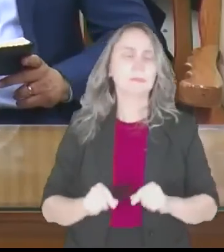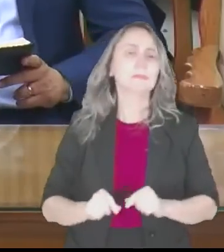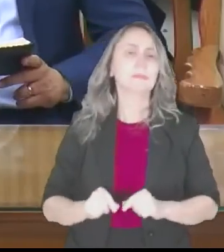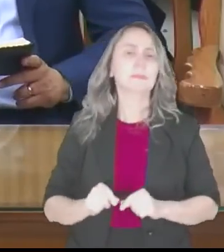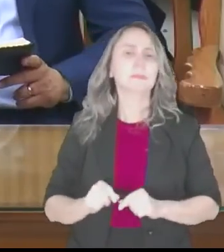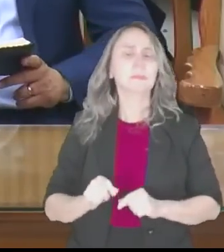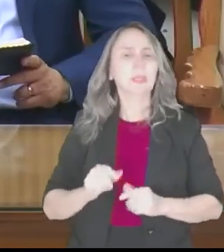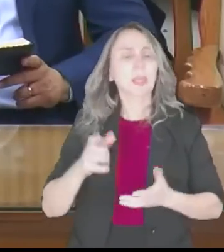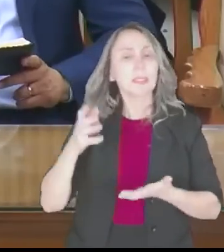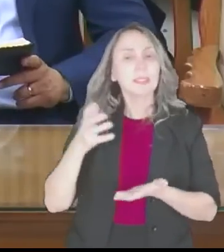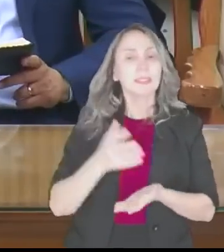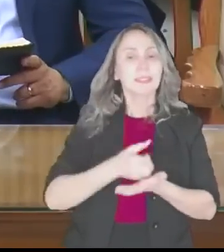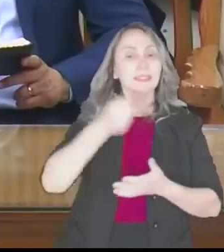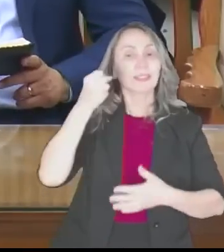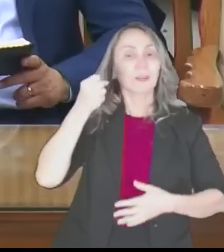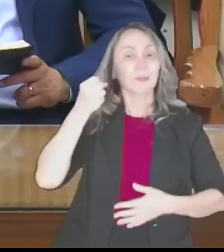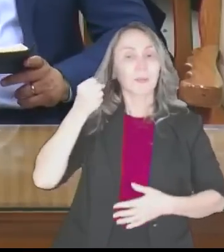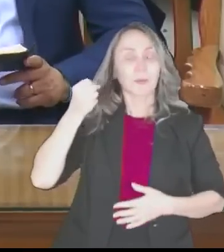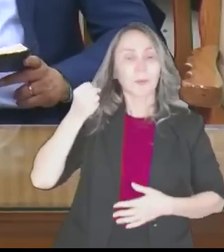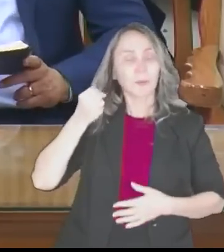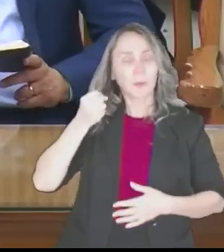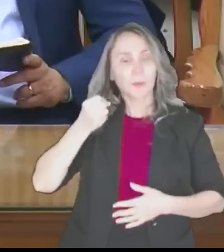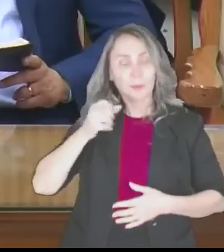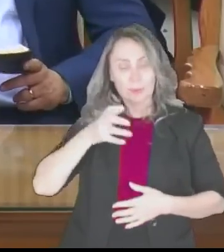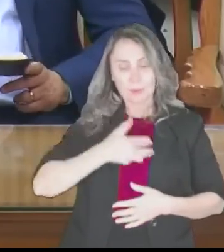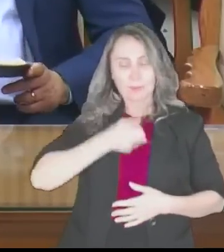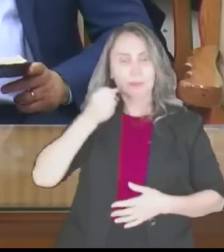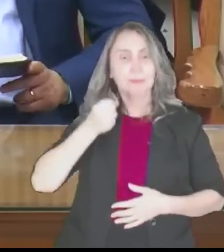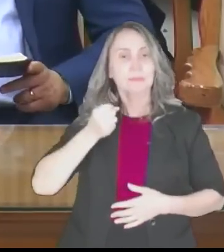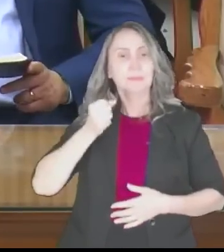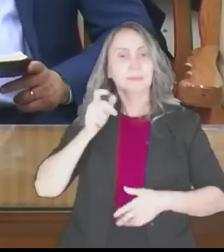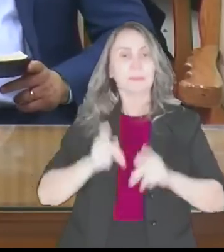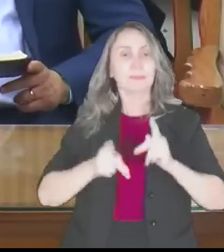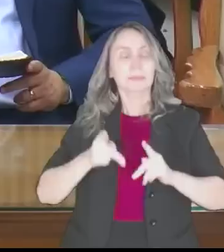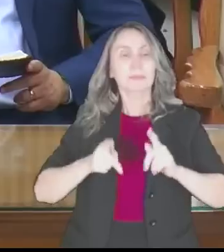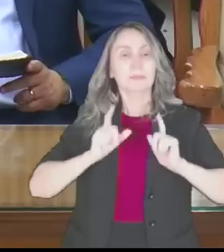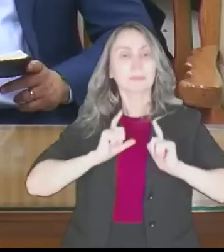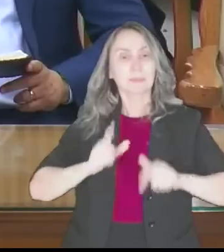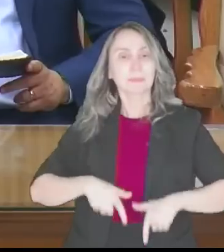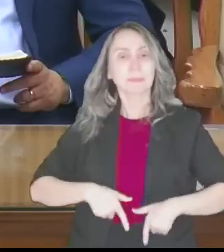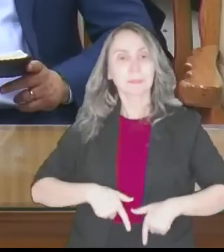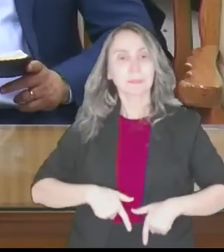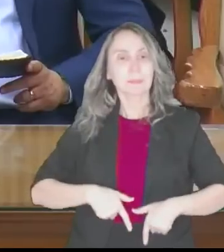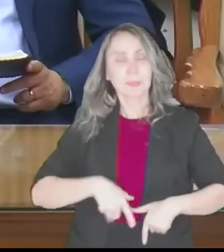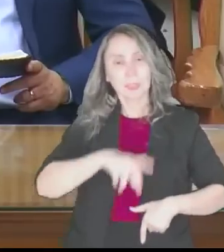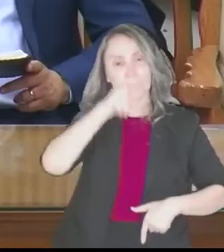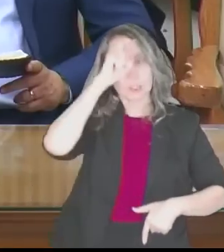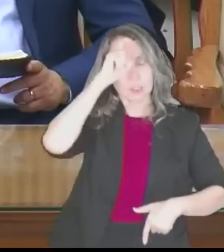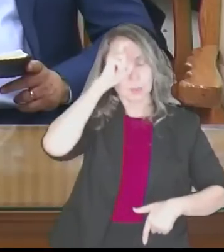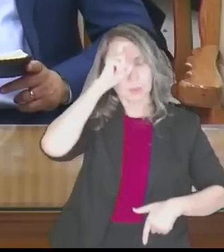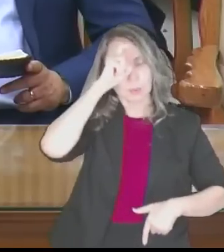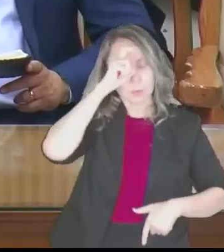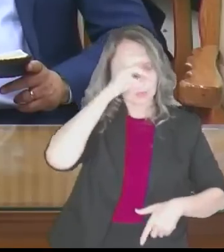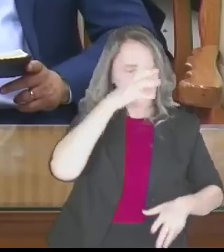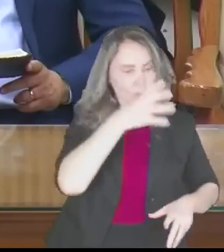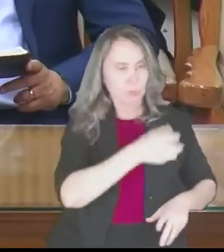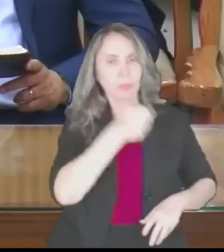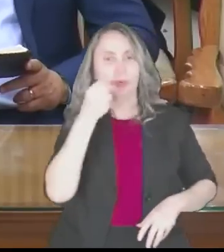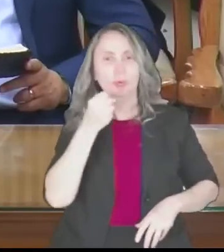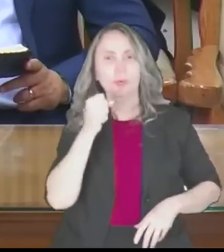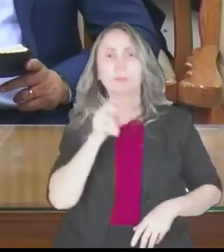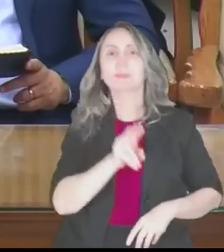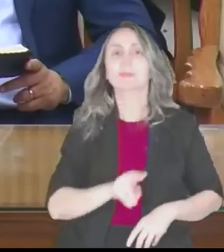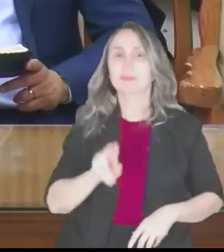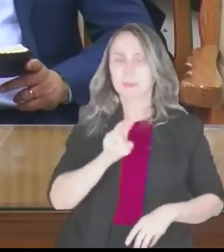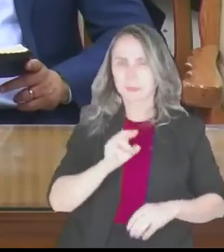do Egito? Nós vamos terminar daqui a pouco. Quem foi que tirou o povo de Israel do Egito? Deus. Mas através de quem? Moisés.